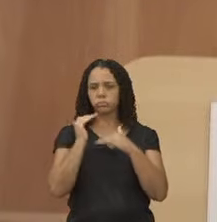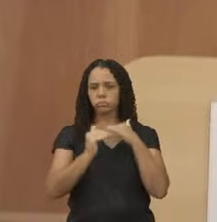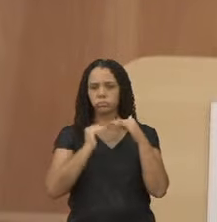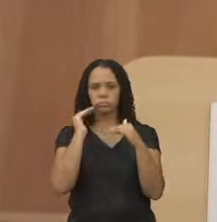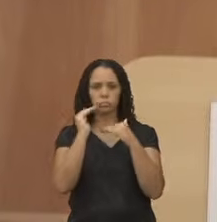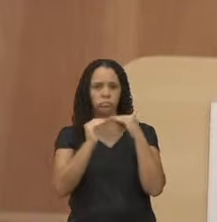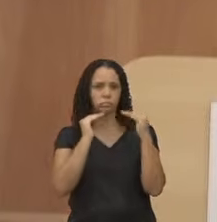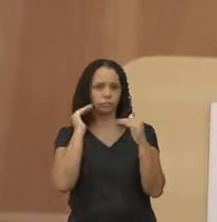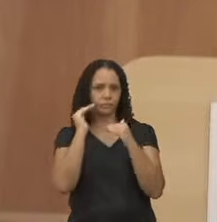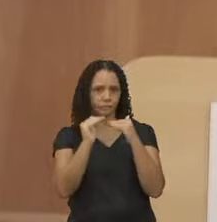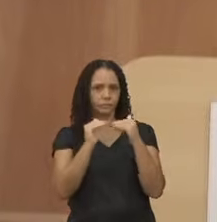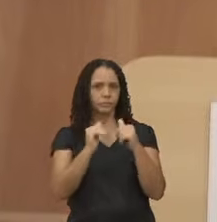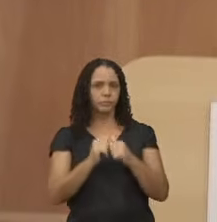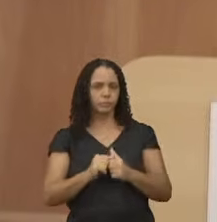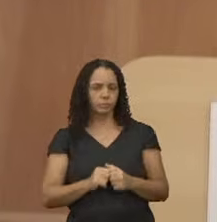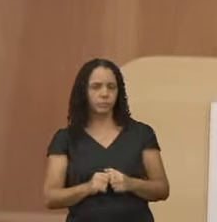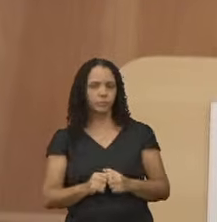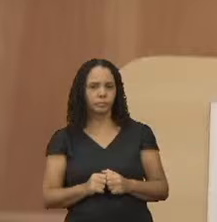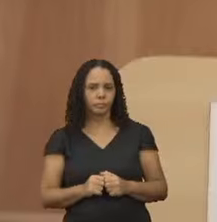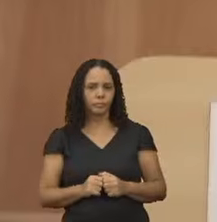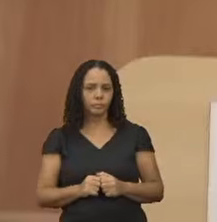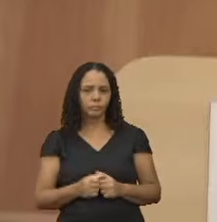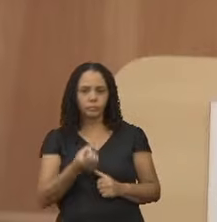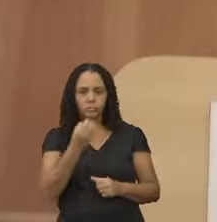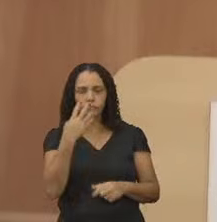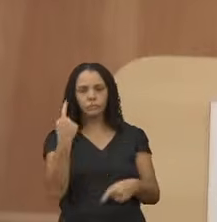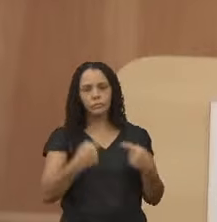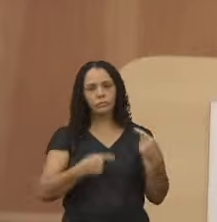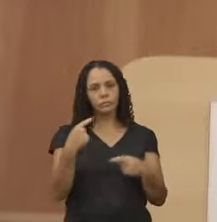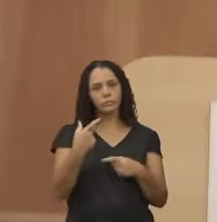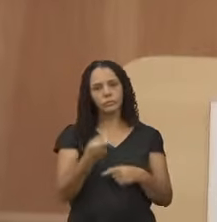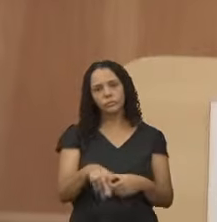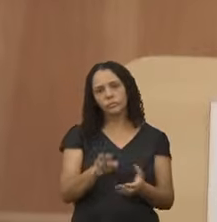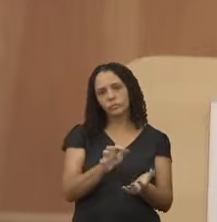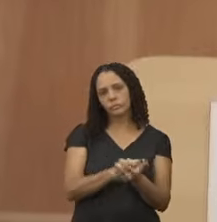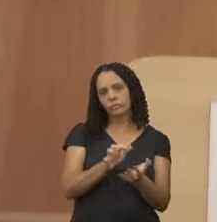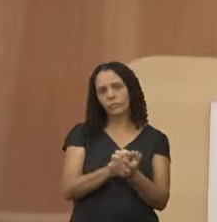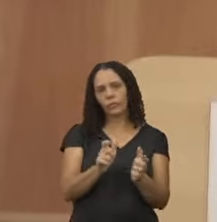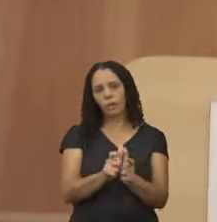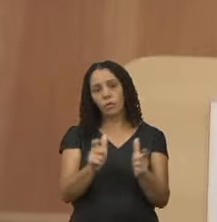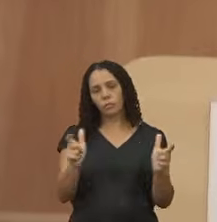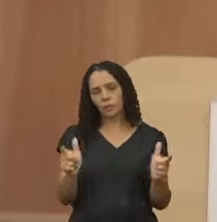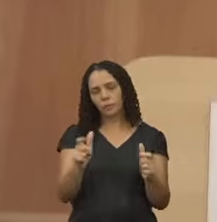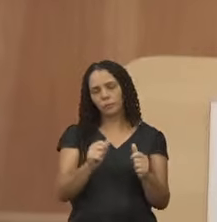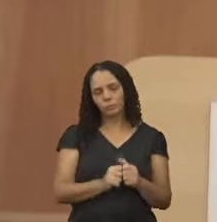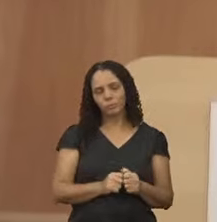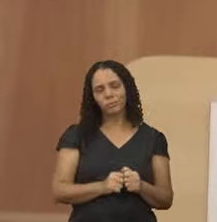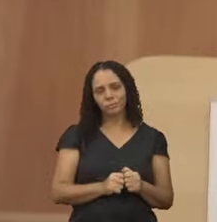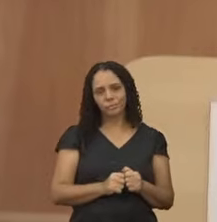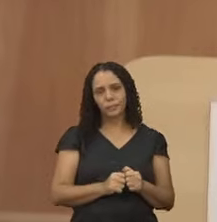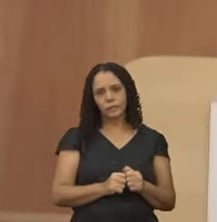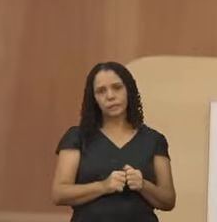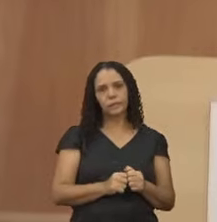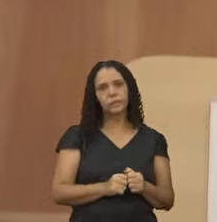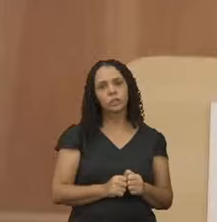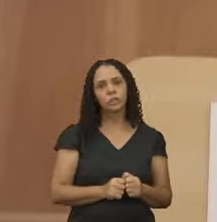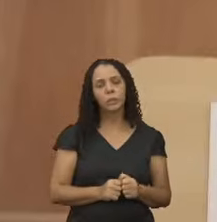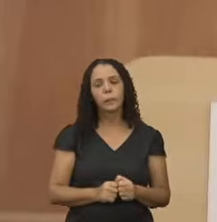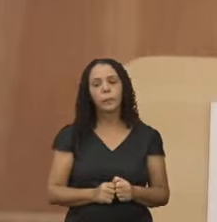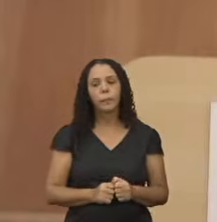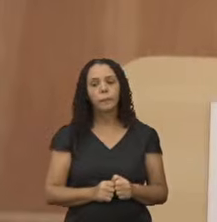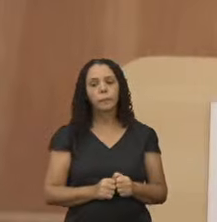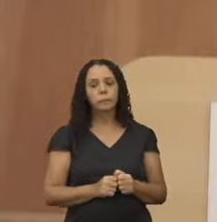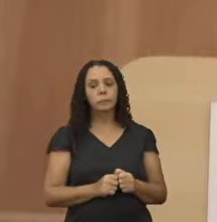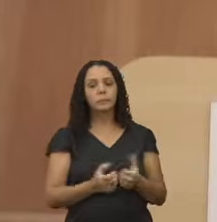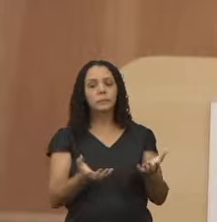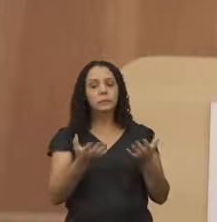crescer a boa política aqui em Jacareí. Eu tenho muitas considerações a fazer esse projeto,